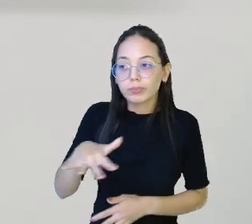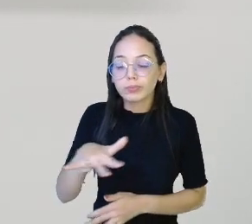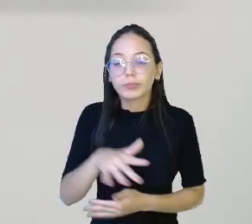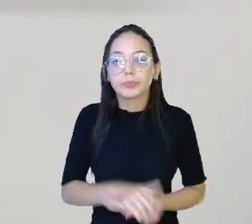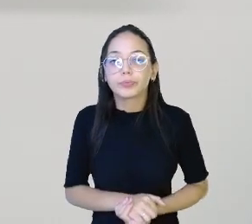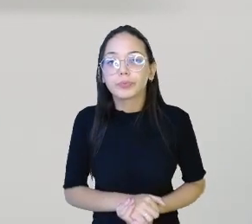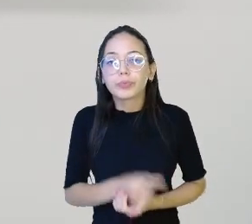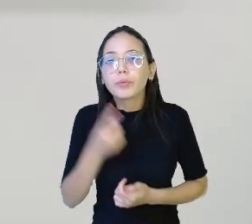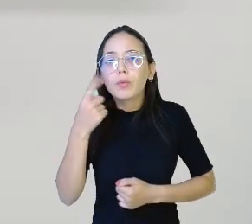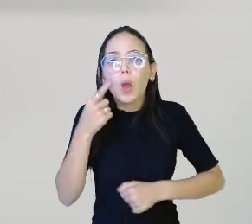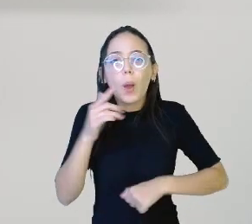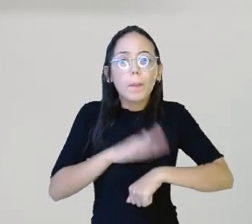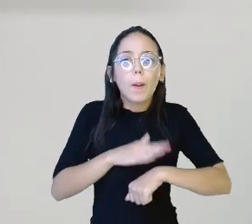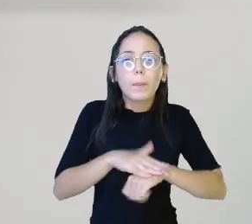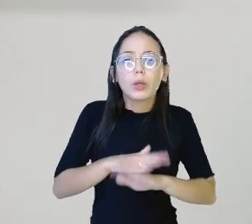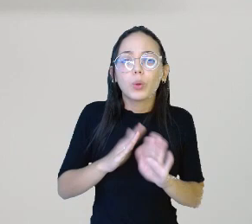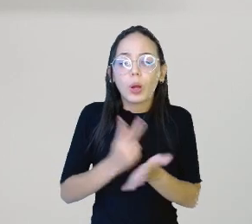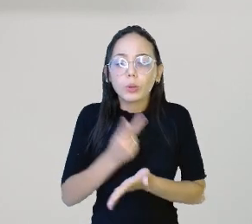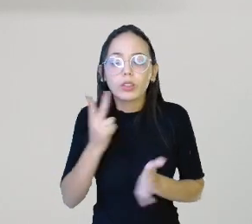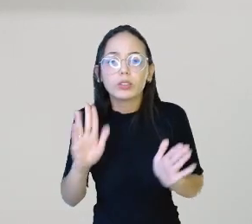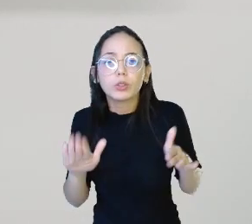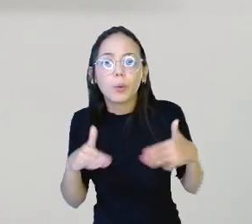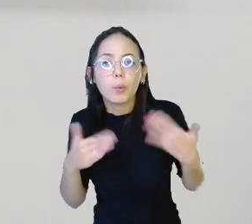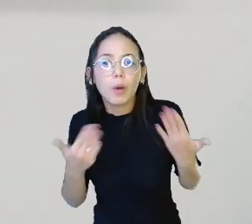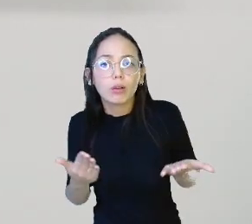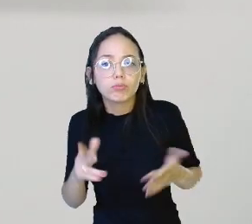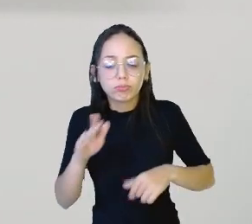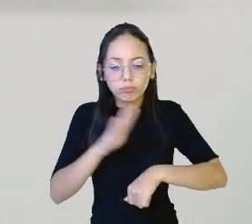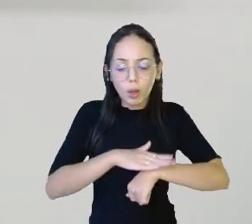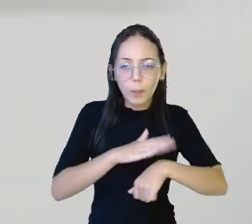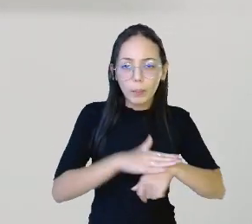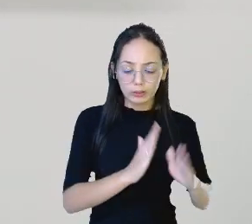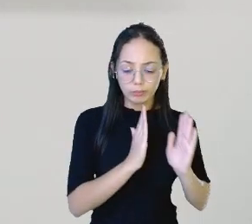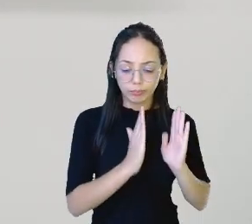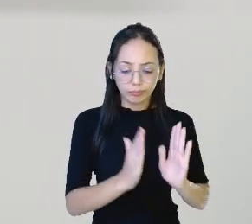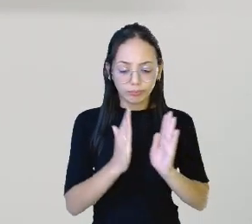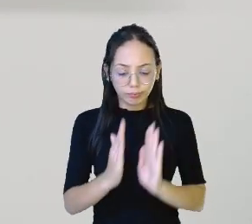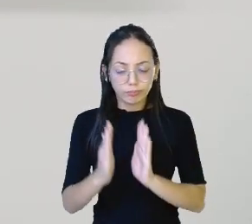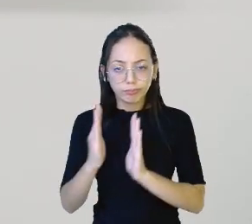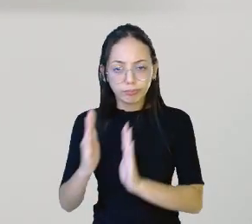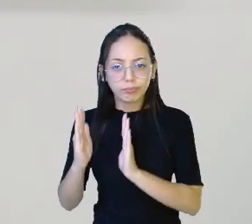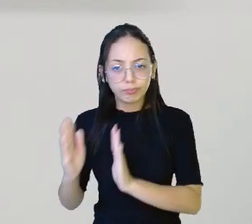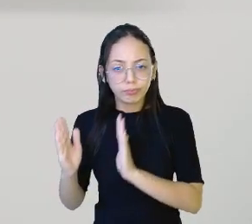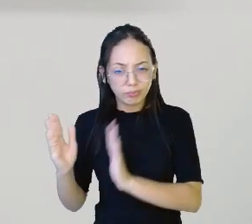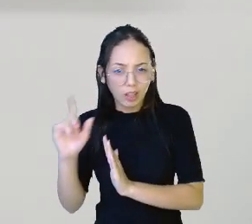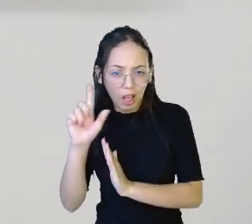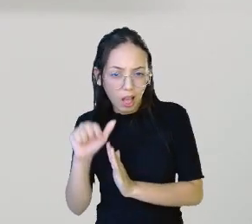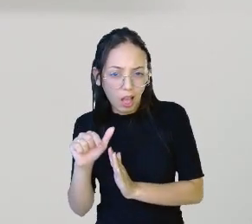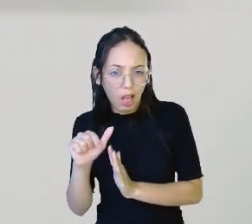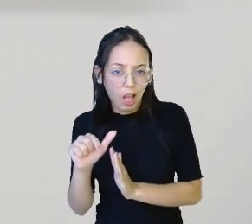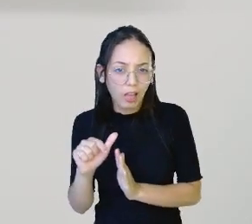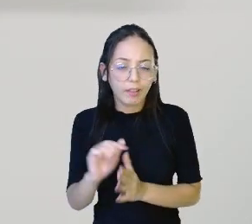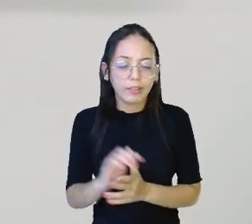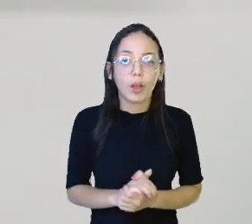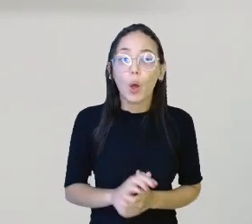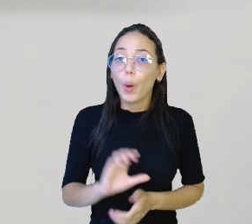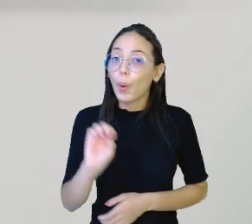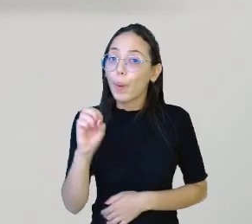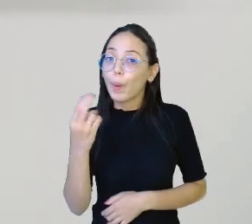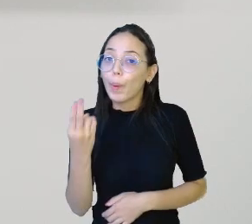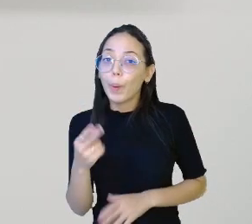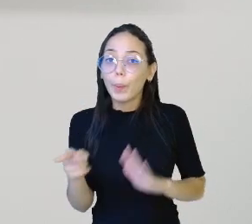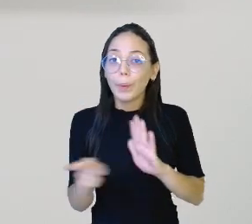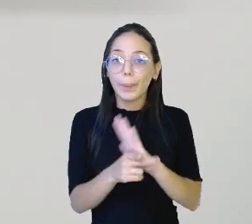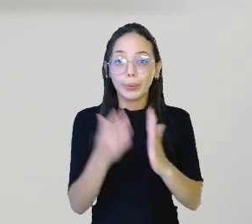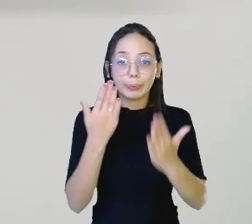pergunta. Em que tempo ele acontece, gente? É no tempo cronológico, que é aquele com a sequência de fatos obedecendo o tempo, ou é no